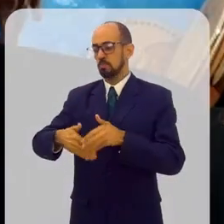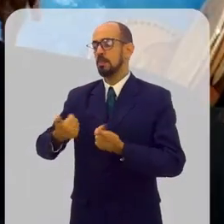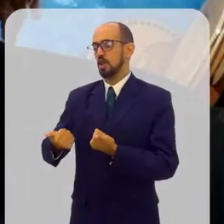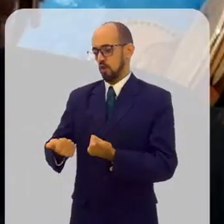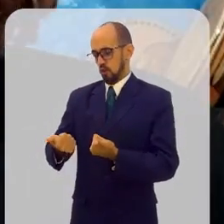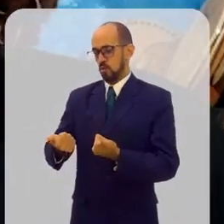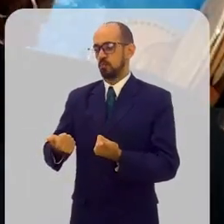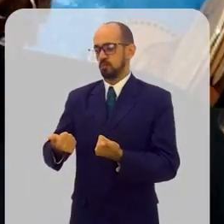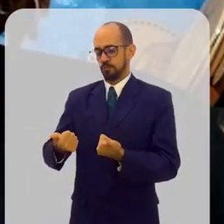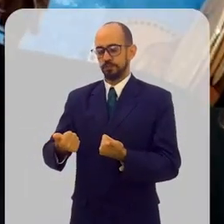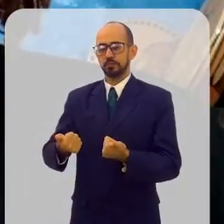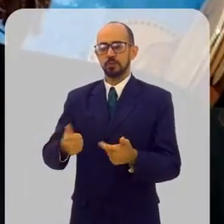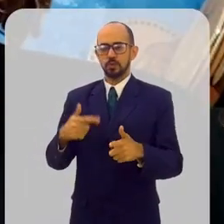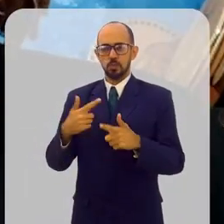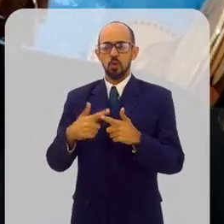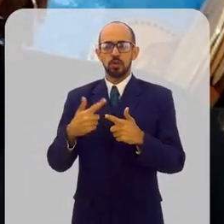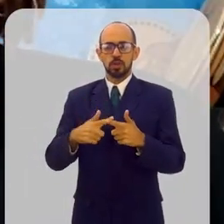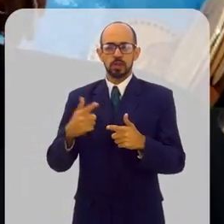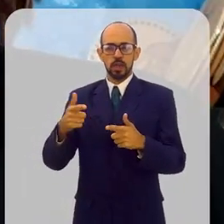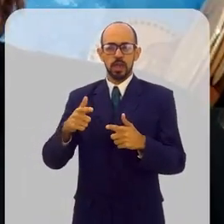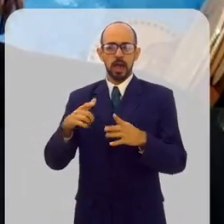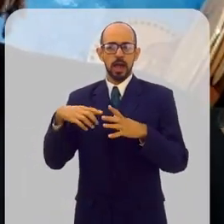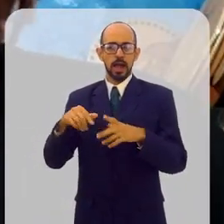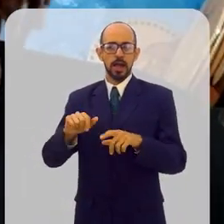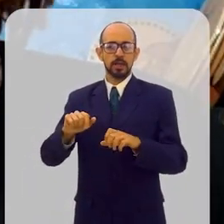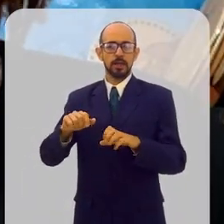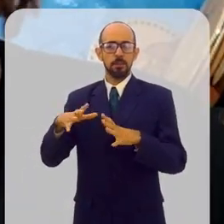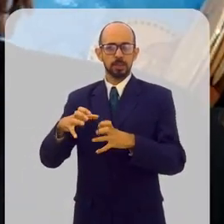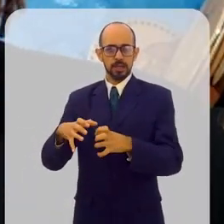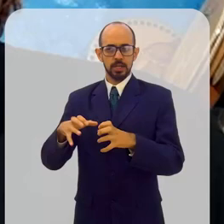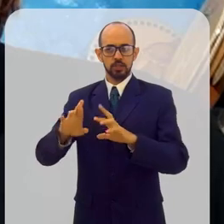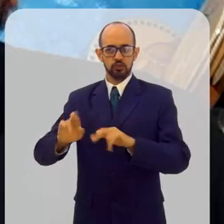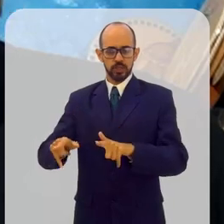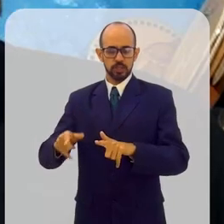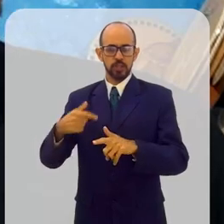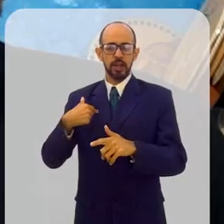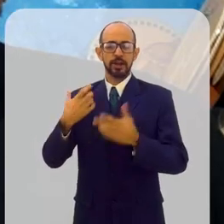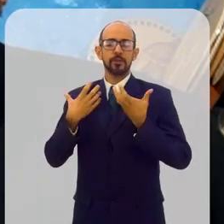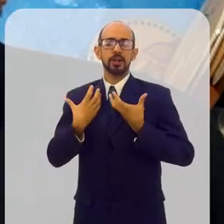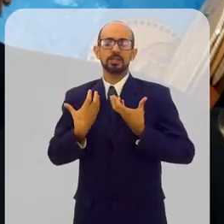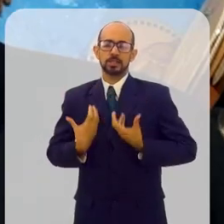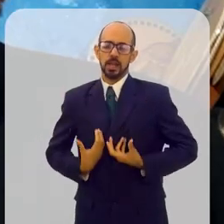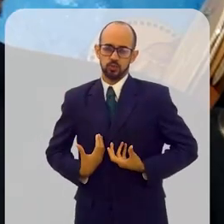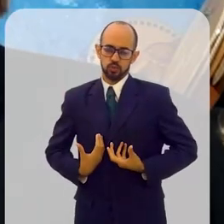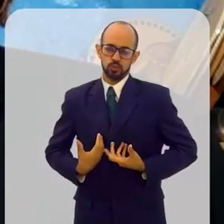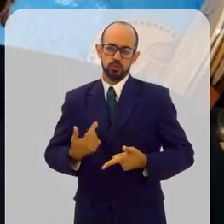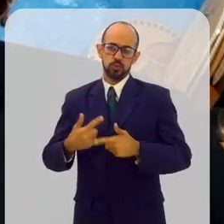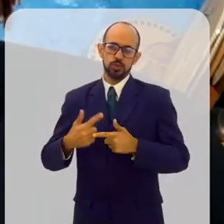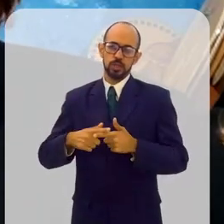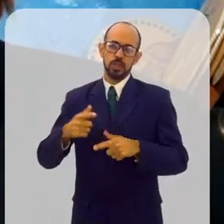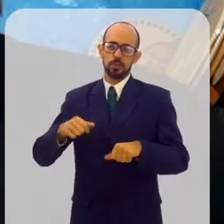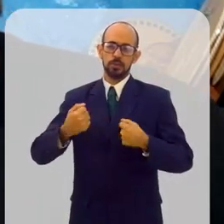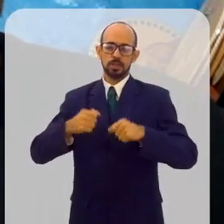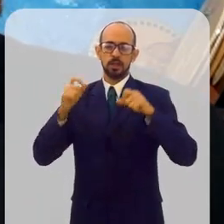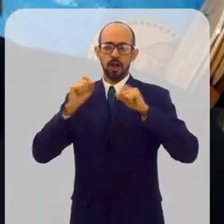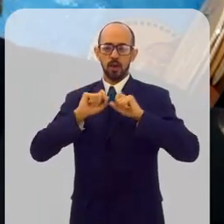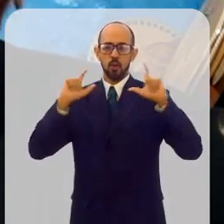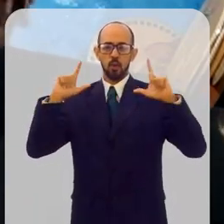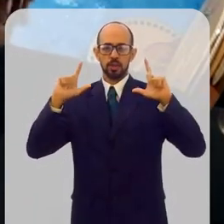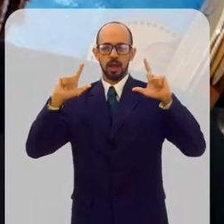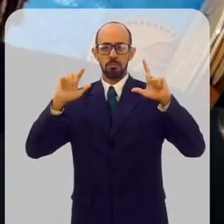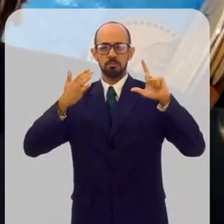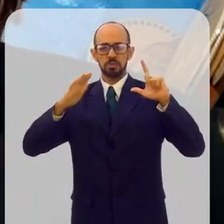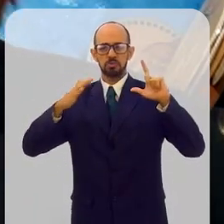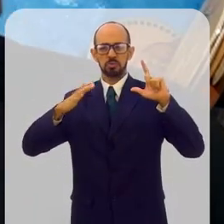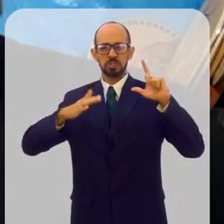À noite melhorou, né? À noite a briga era outra, a briga era com cansaço, né? Porque eu tinha que